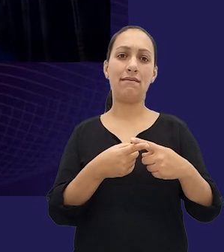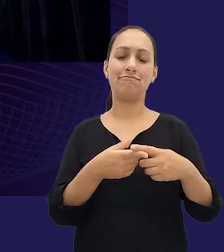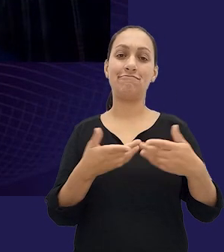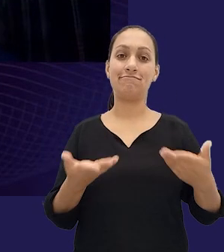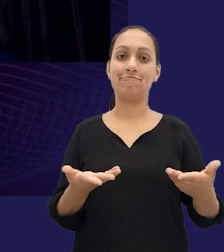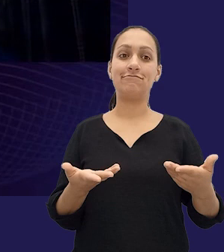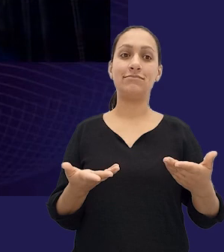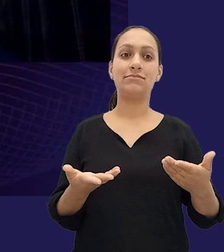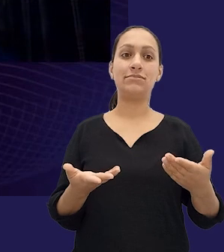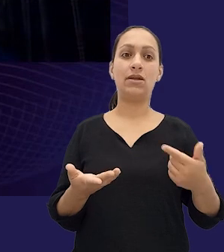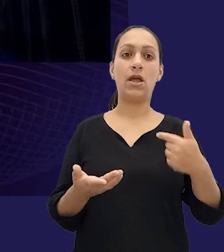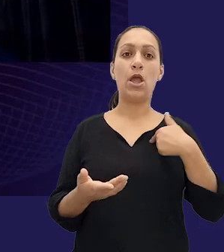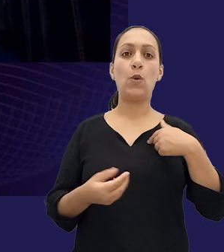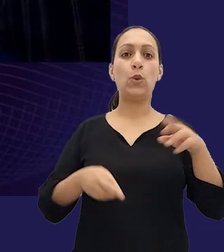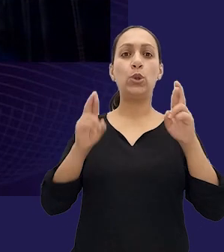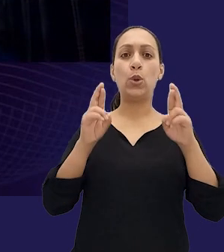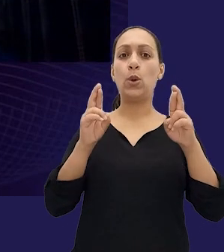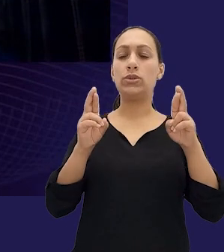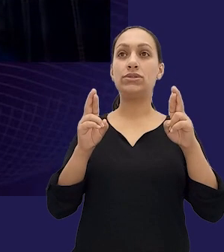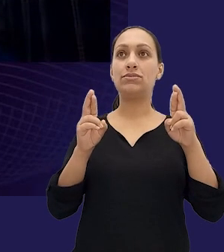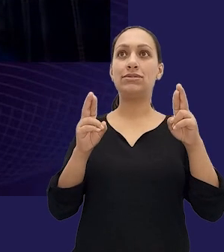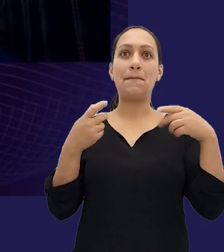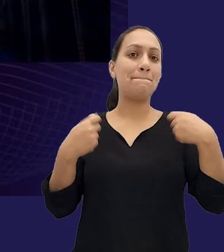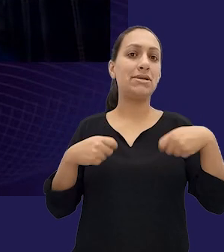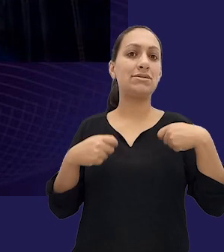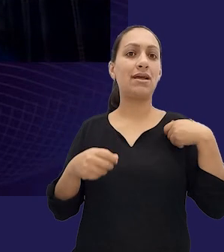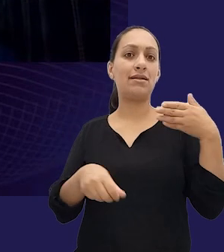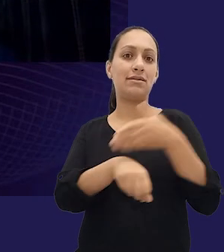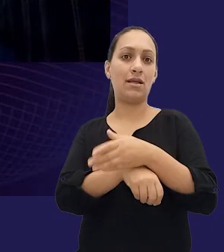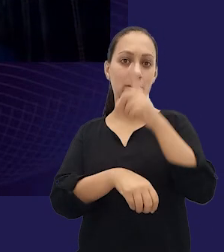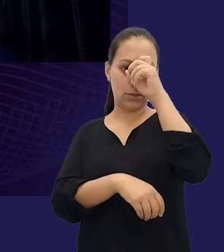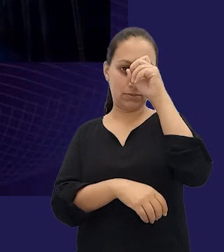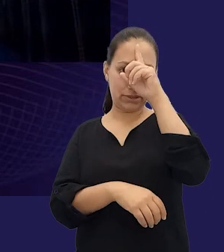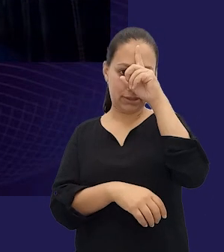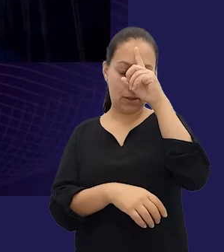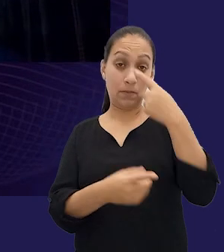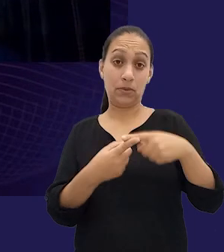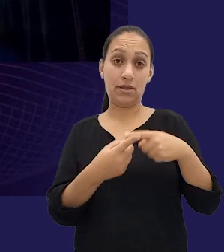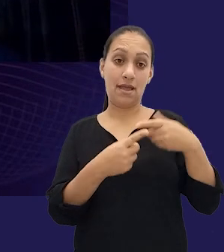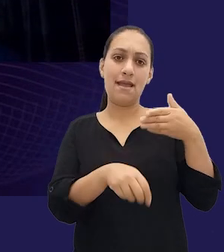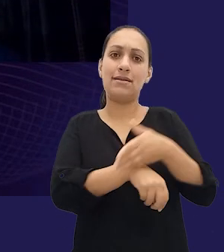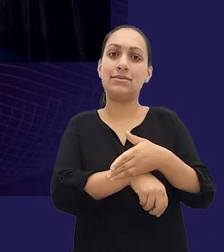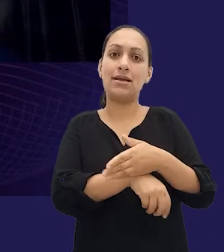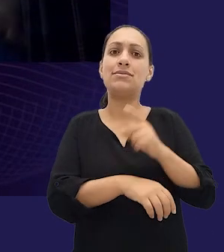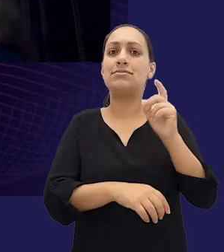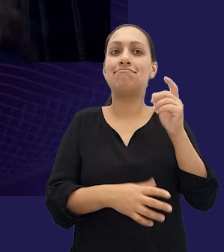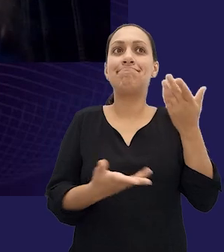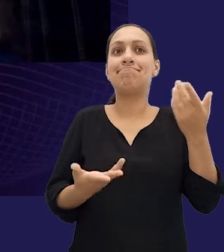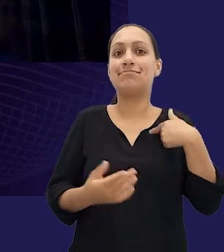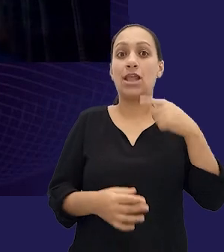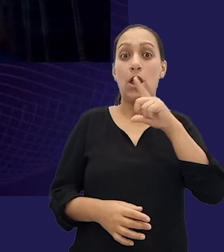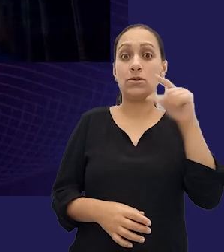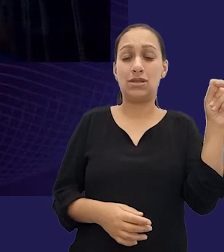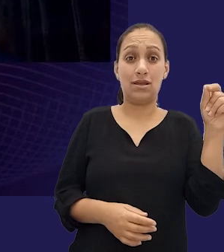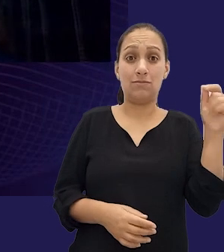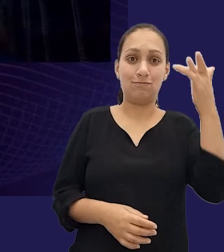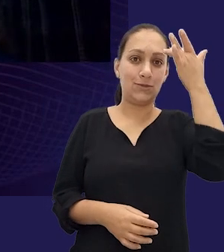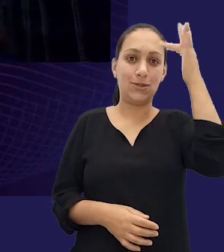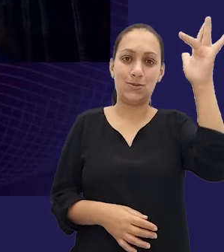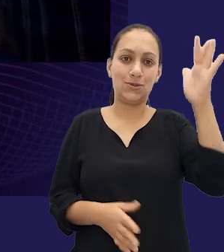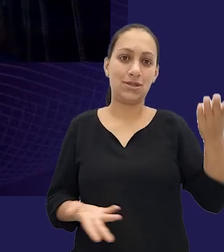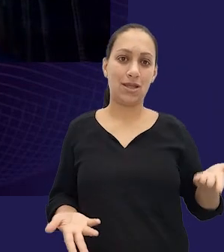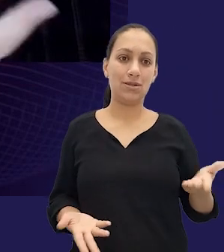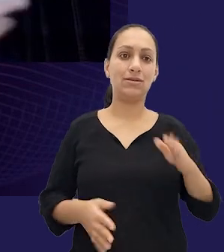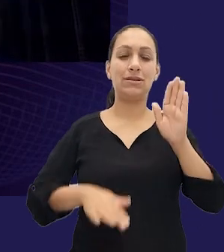assim, né? Eu torço para não precisar entrar para um hospital, porque o medo que fica é esse: a gente entra e será que a gente sai? Não sabemos,